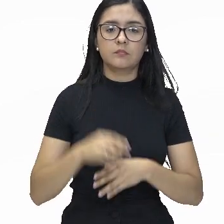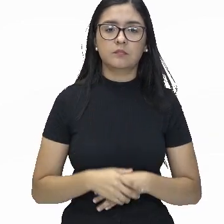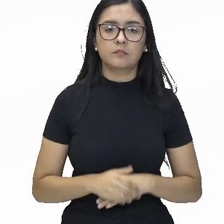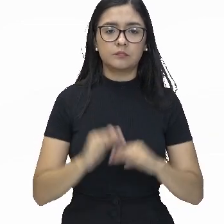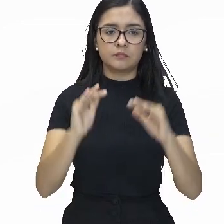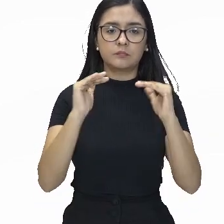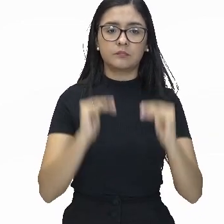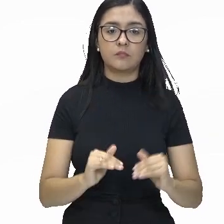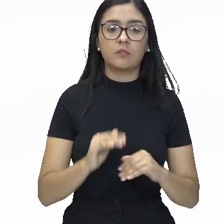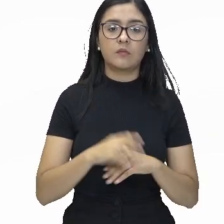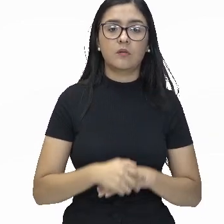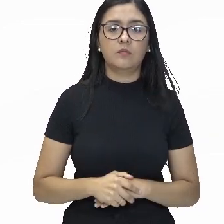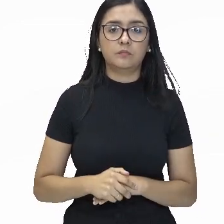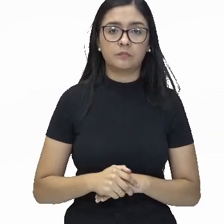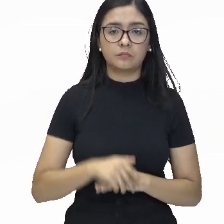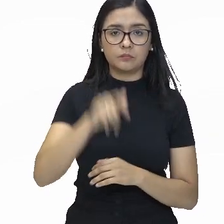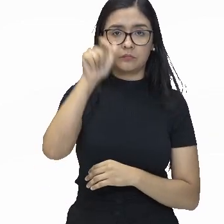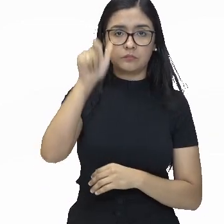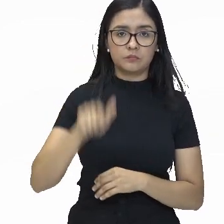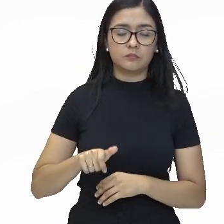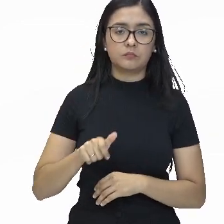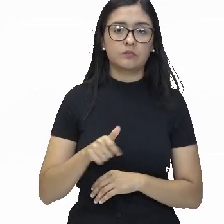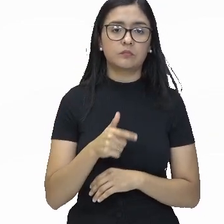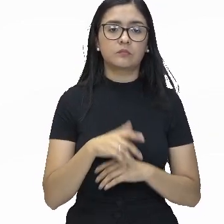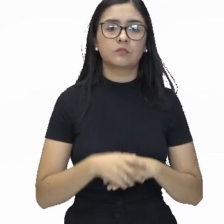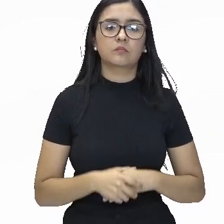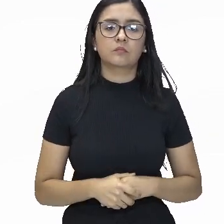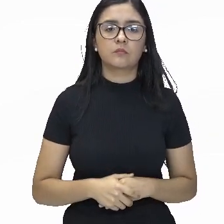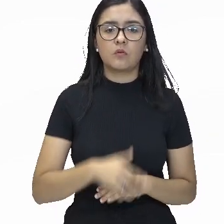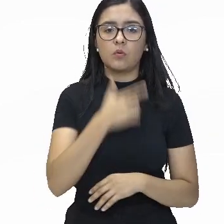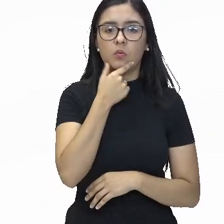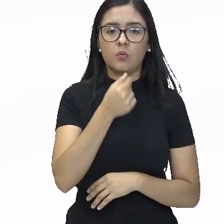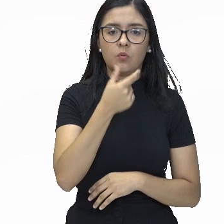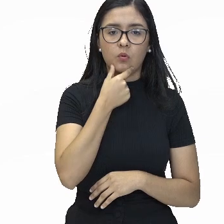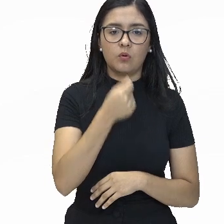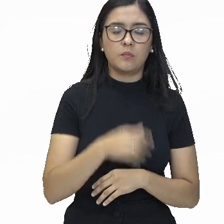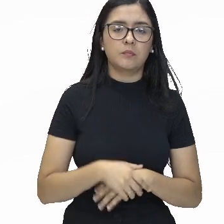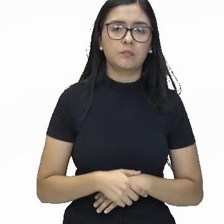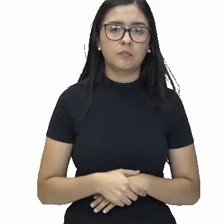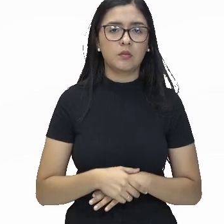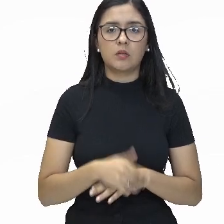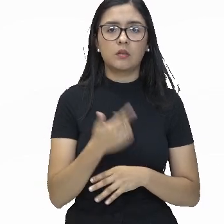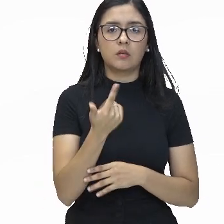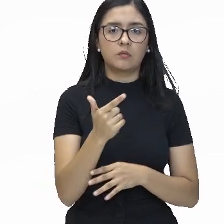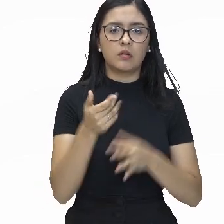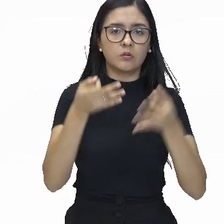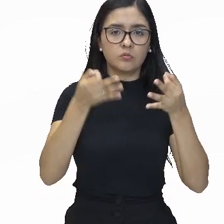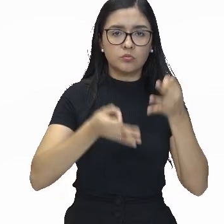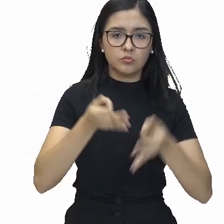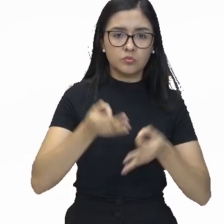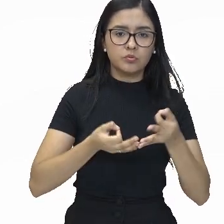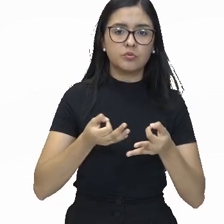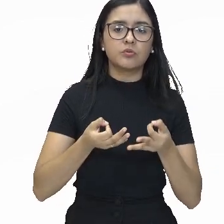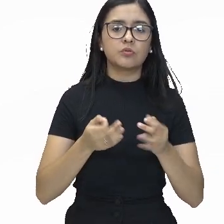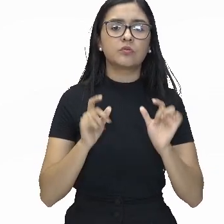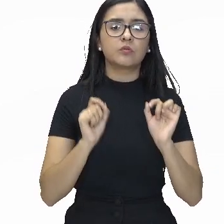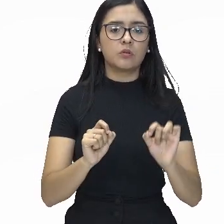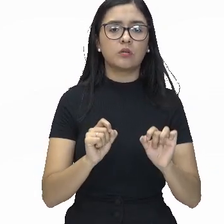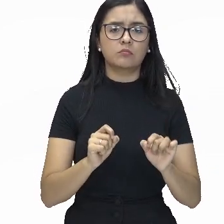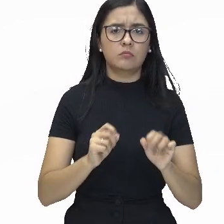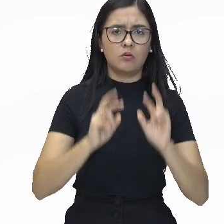homem desonesto não merece respeito. Um homem desonesto é um homem o quê? Que não